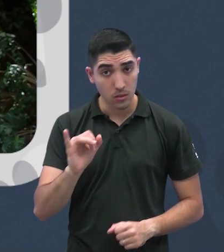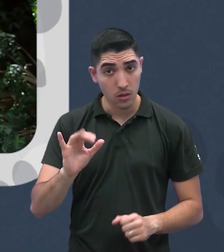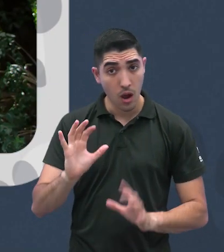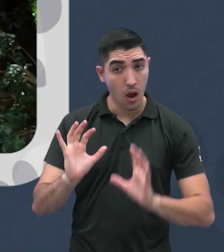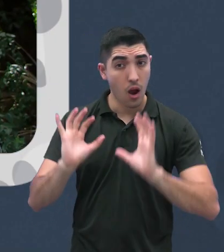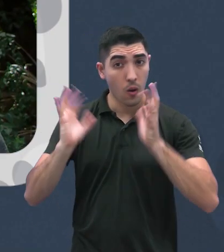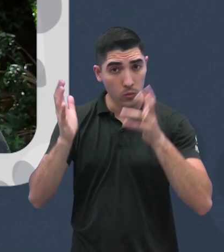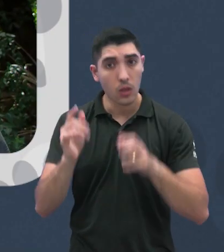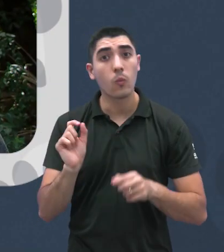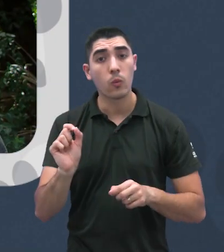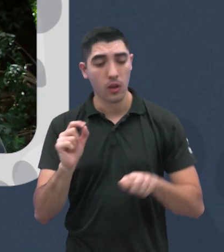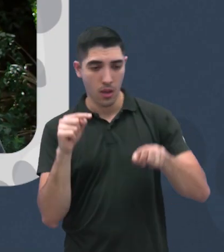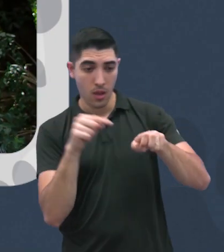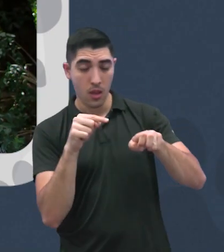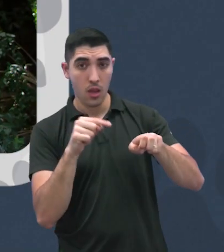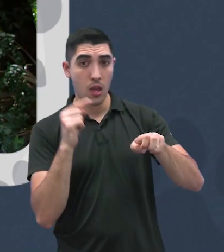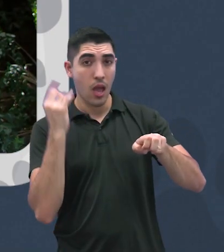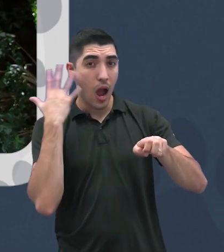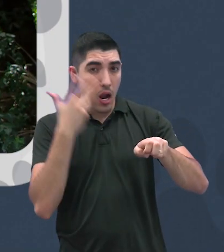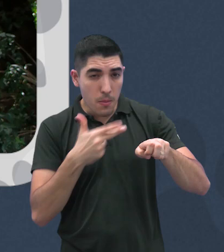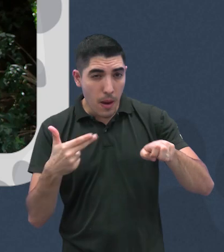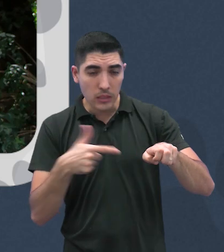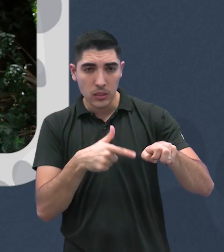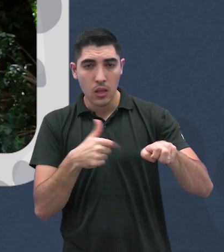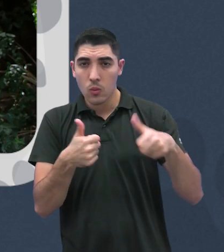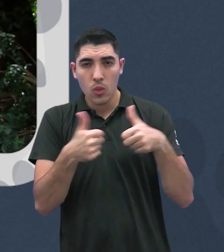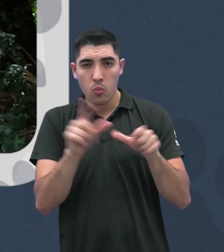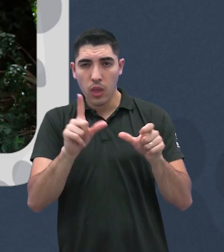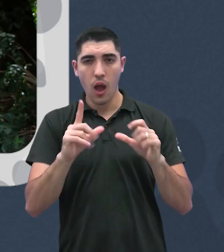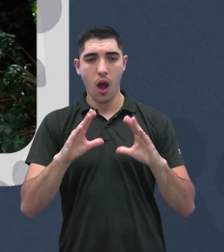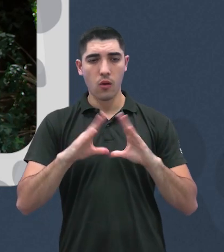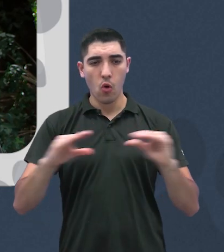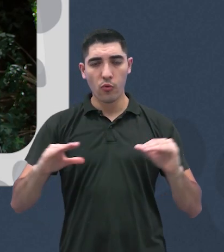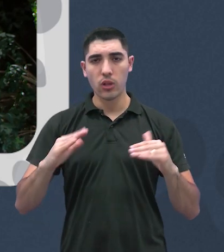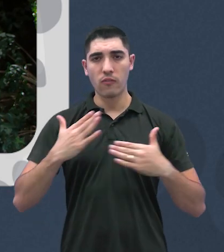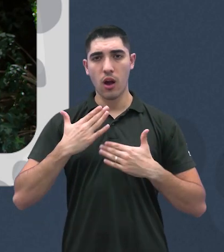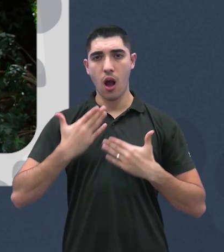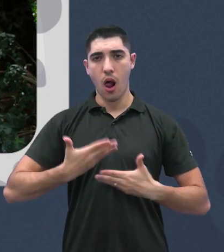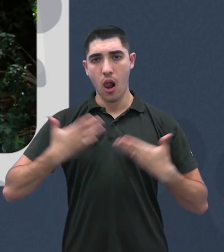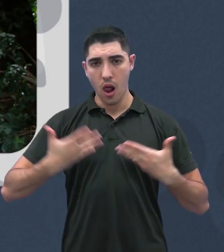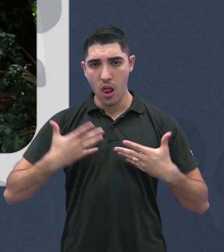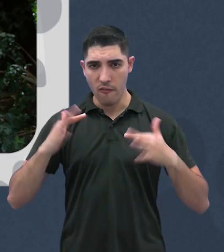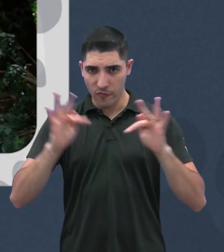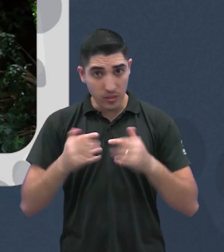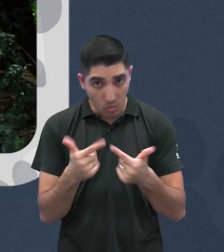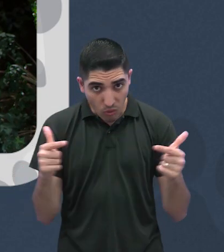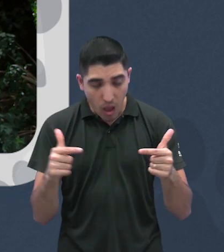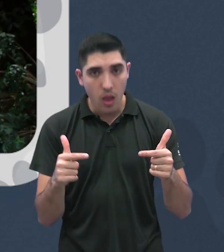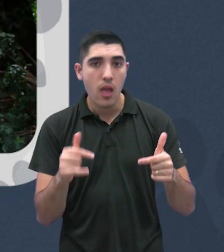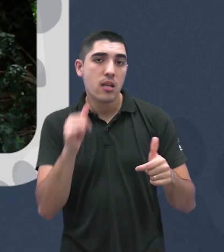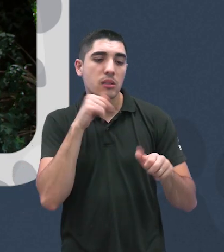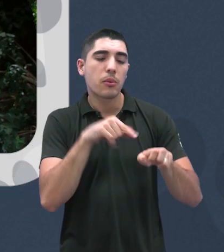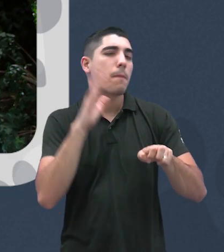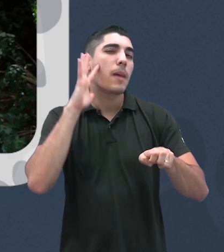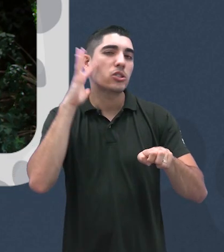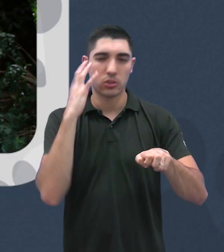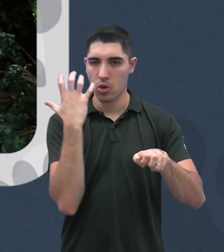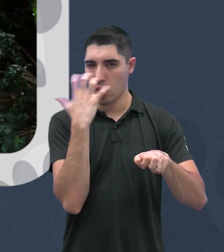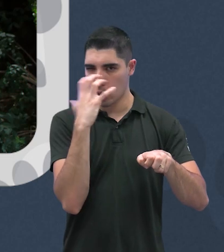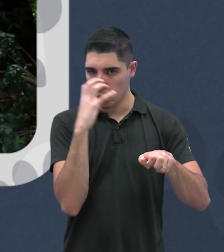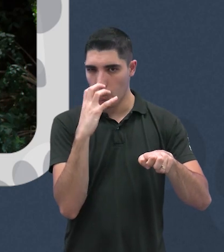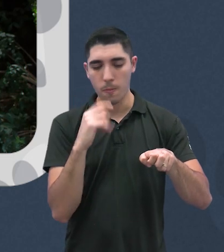que tira o animal de um conforto, né? Se ele está num local, um cachorro, né? Ele